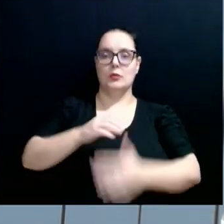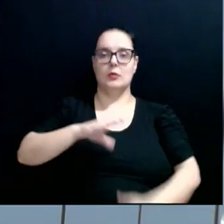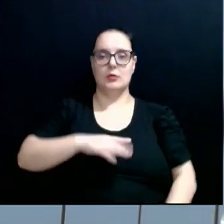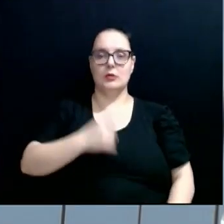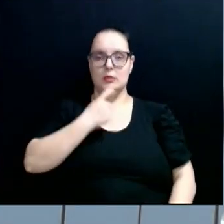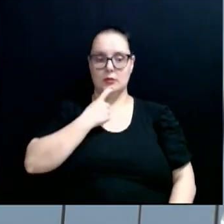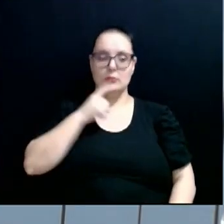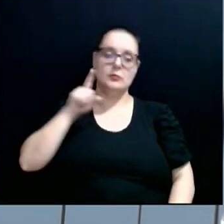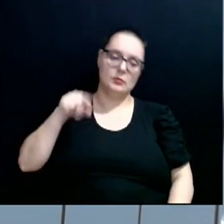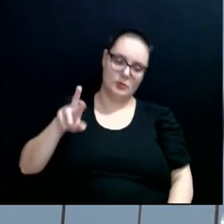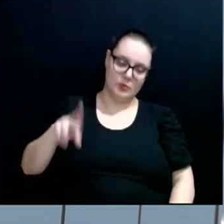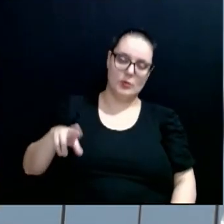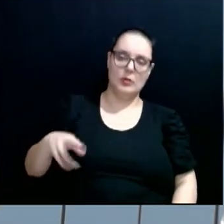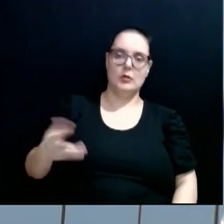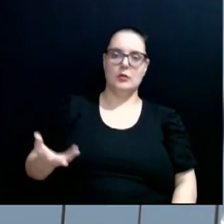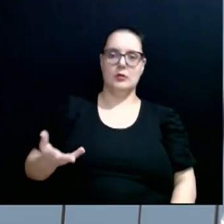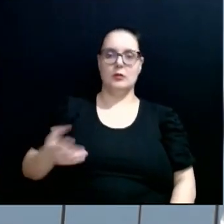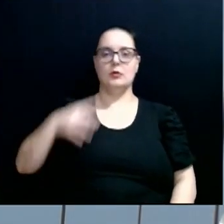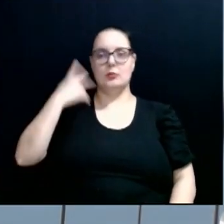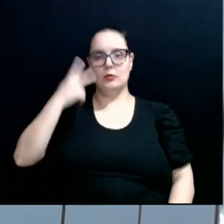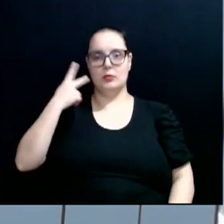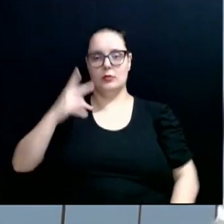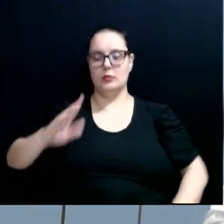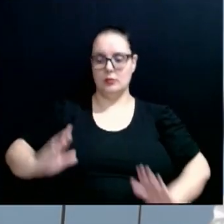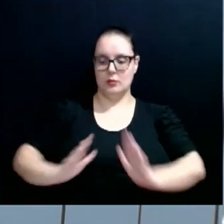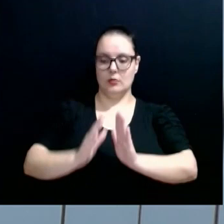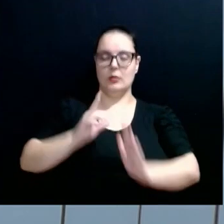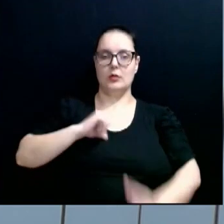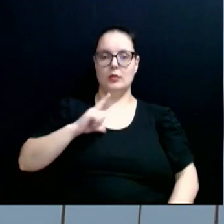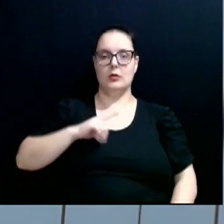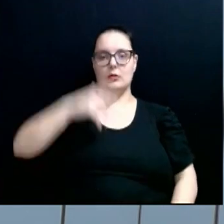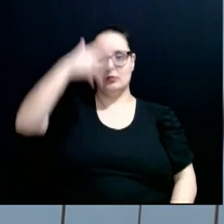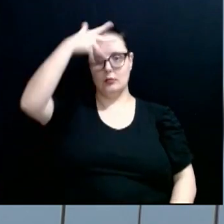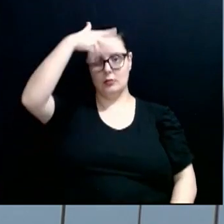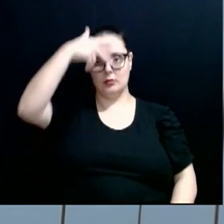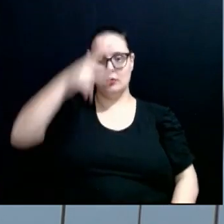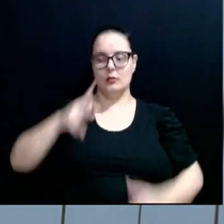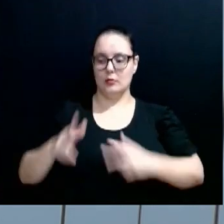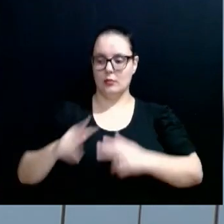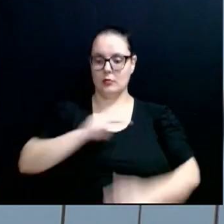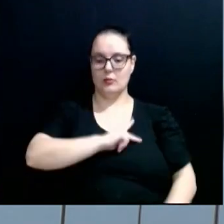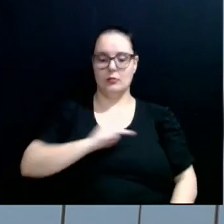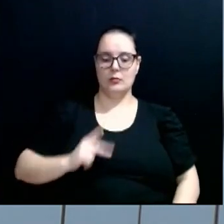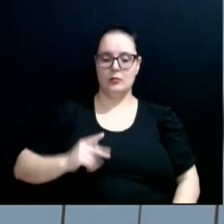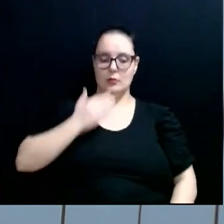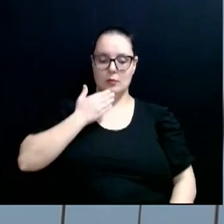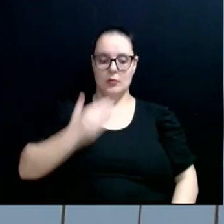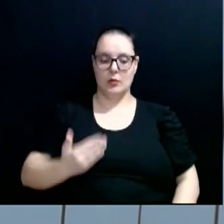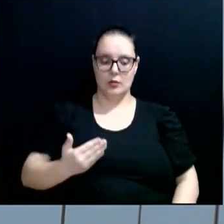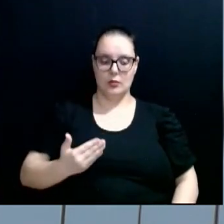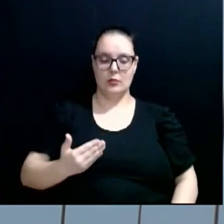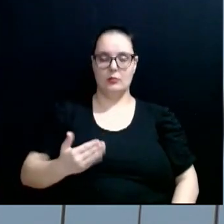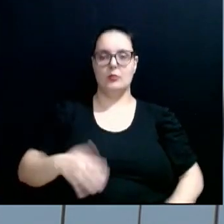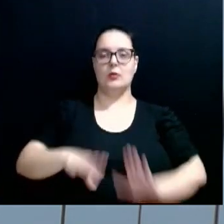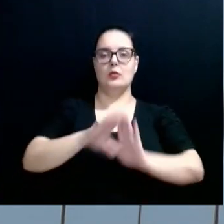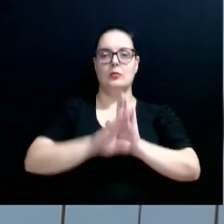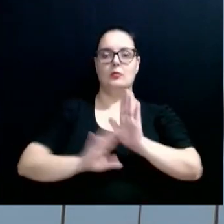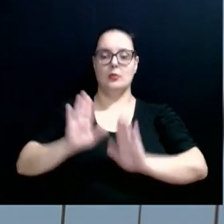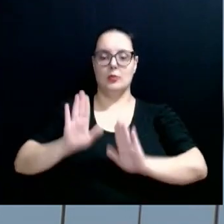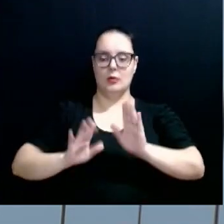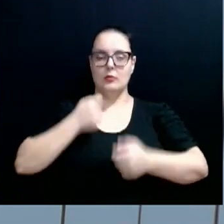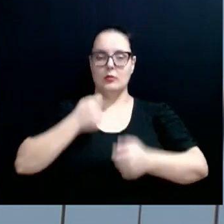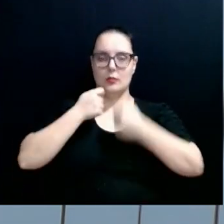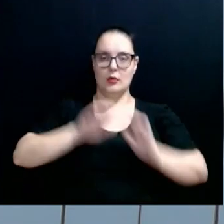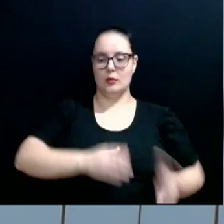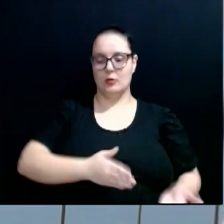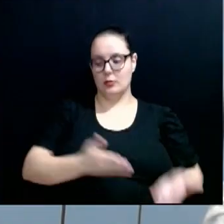disso que os vereadores da frente, tendo o Rodrigo como presidente, que nós pedimos aí que o programa Questão de Ordem pudesse trazer